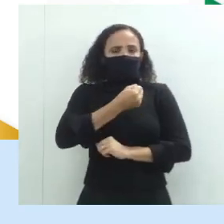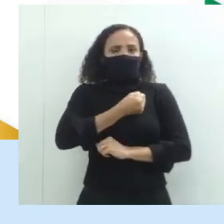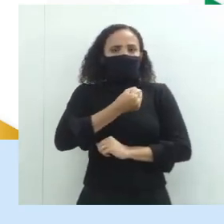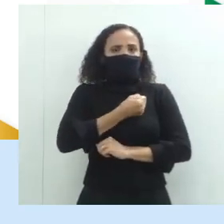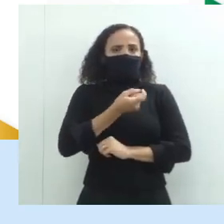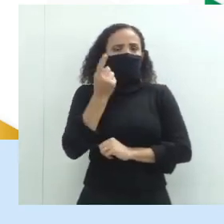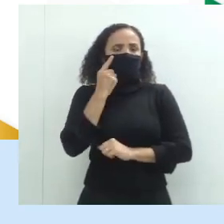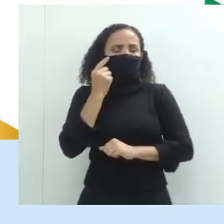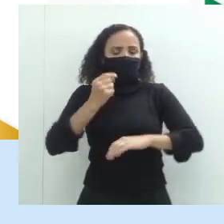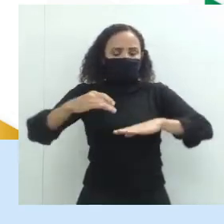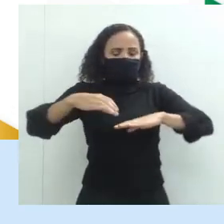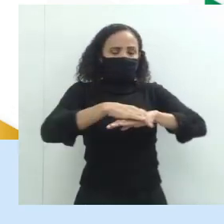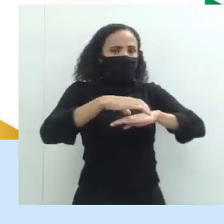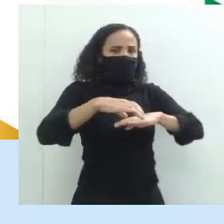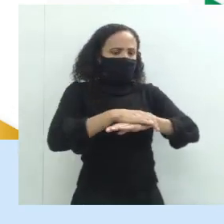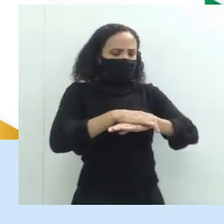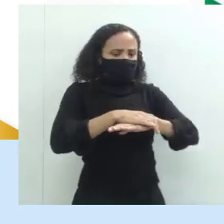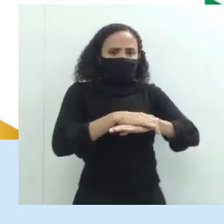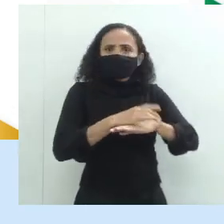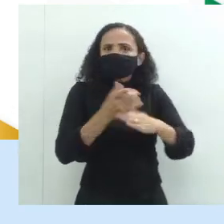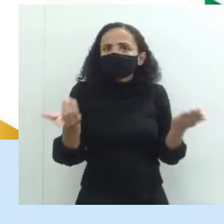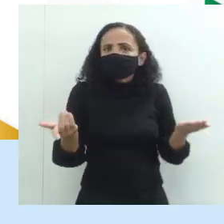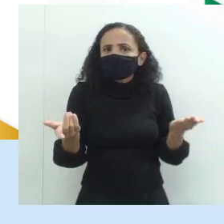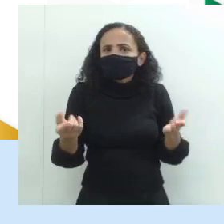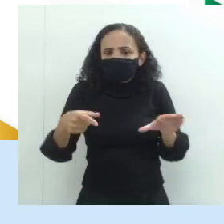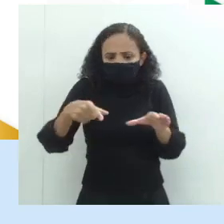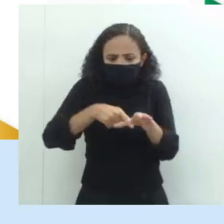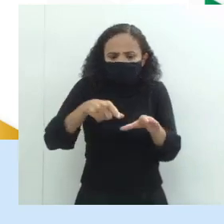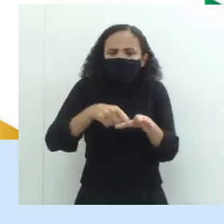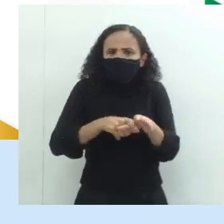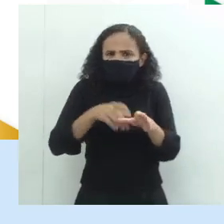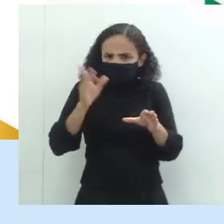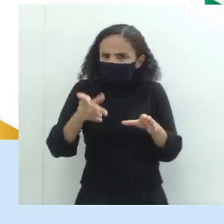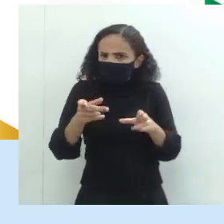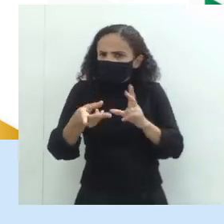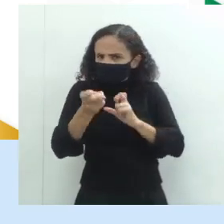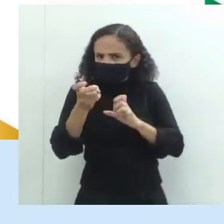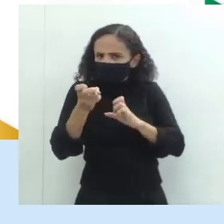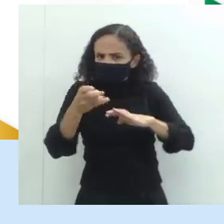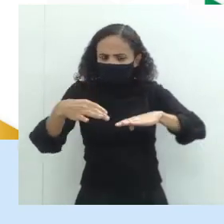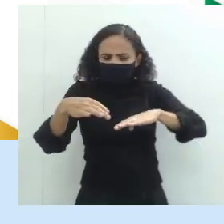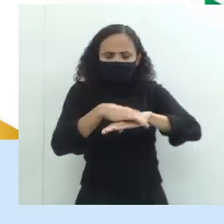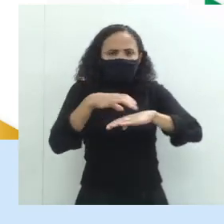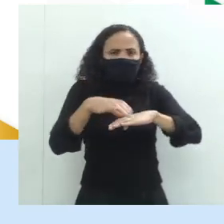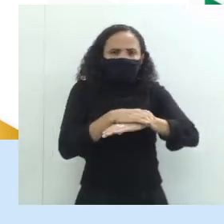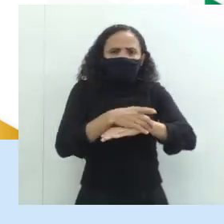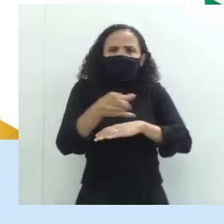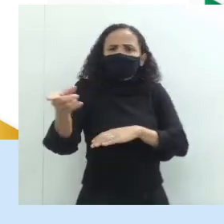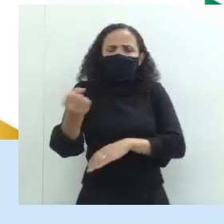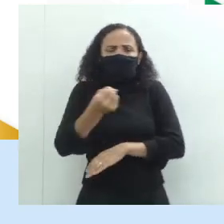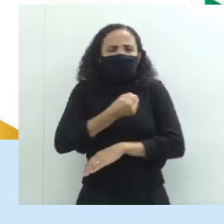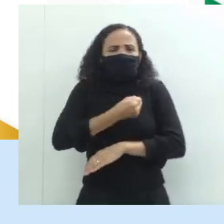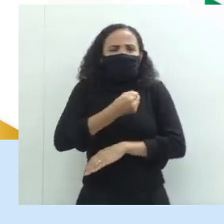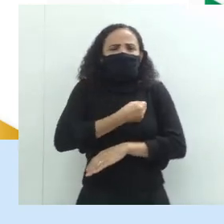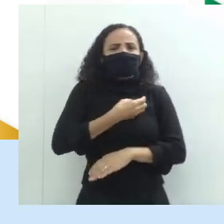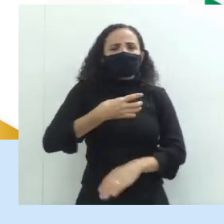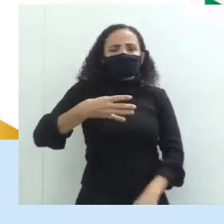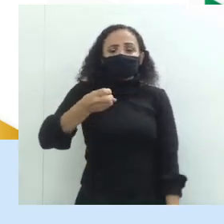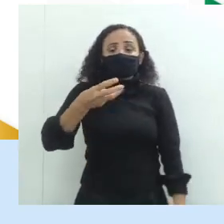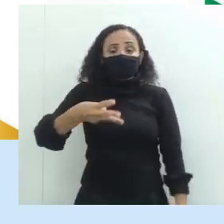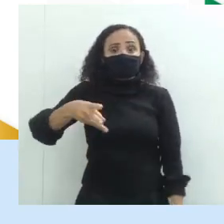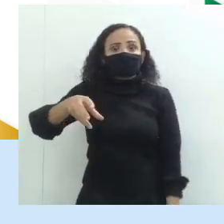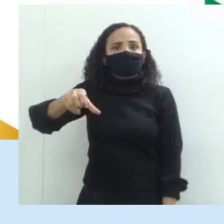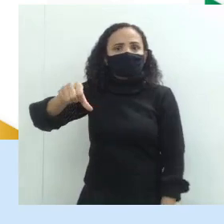você calça não é o tamanho do teu pé. Já percebeu isso, né? Então você que calça